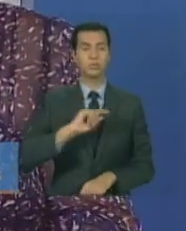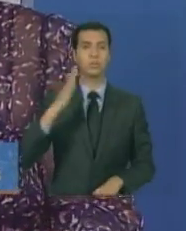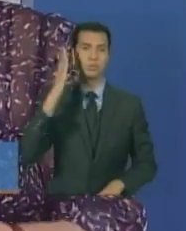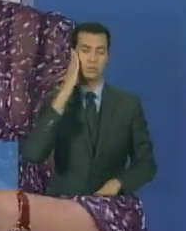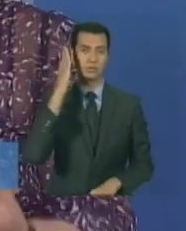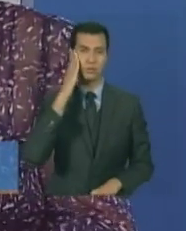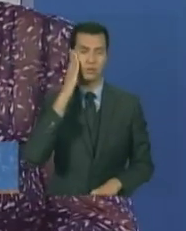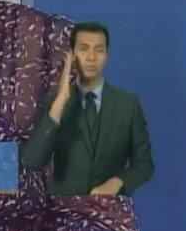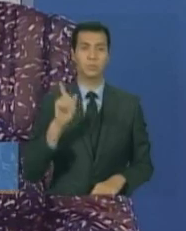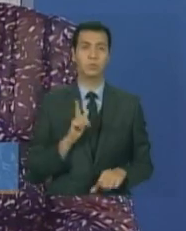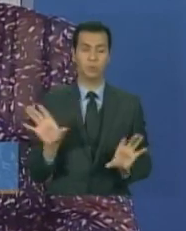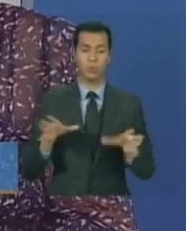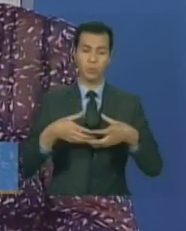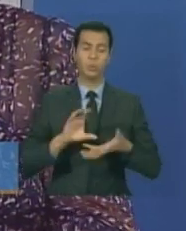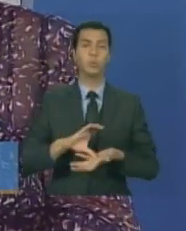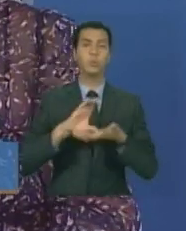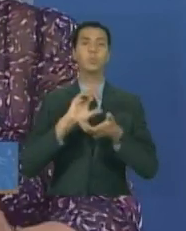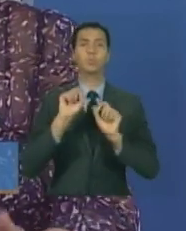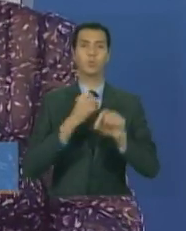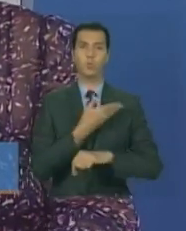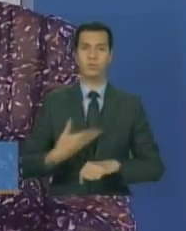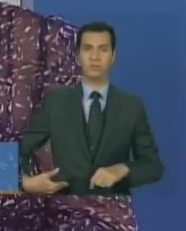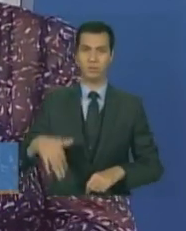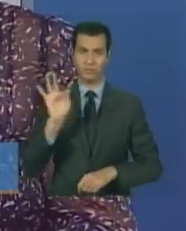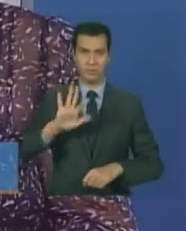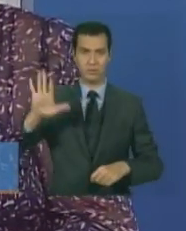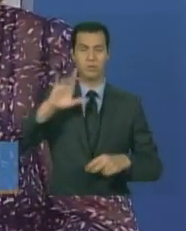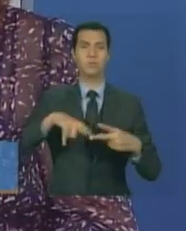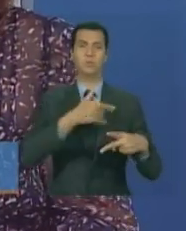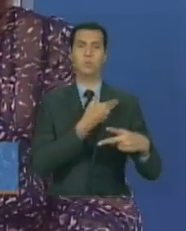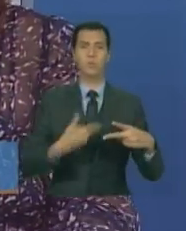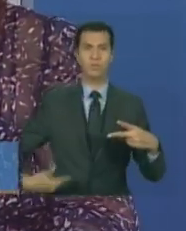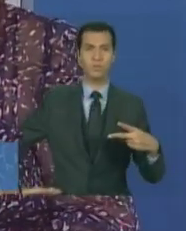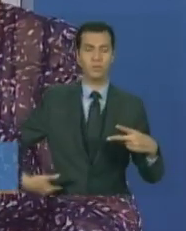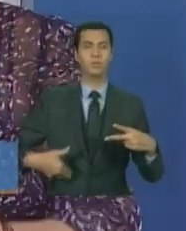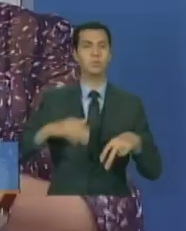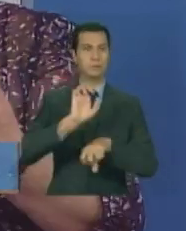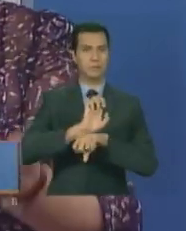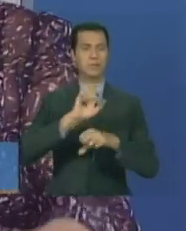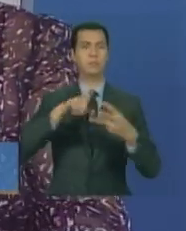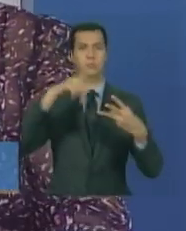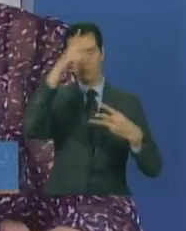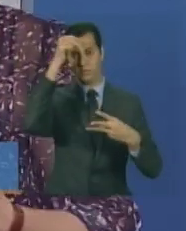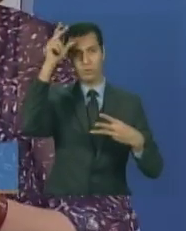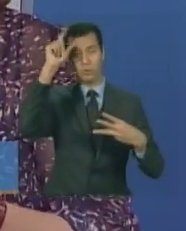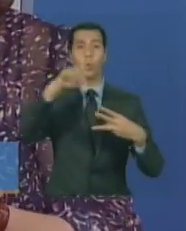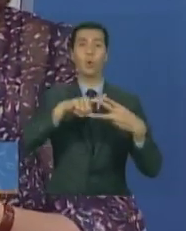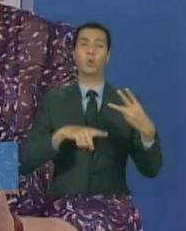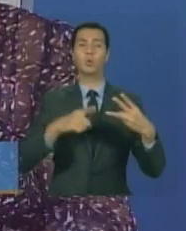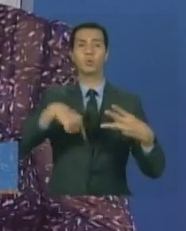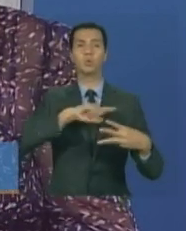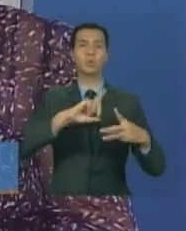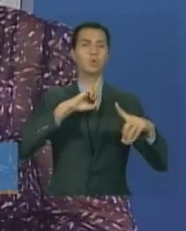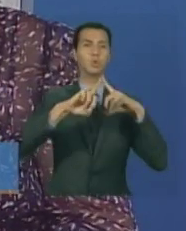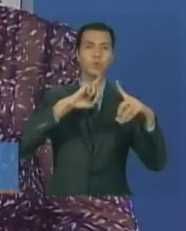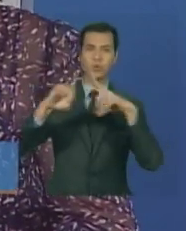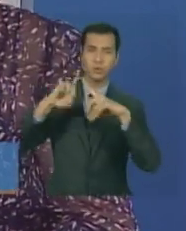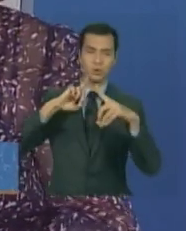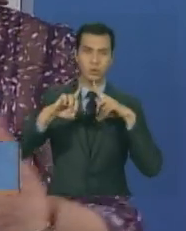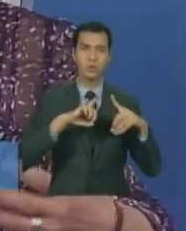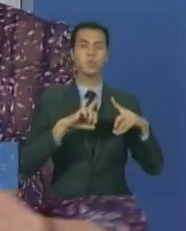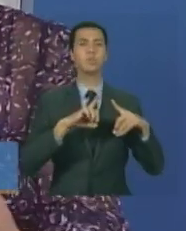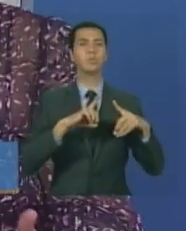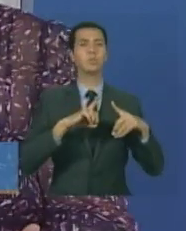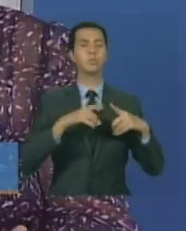nós pactuamos todas essas ações, debatemos, construímos, ouvimos